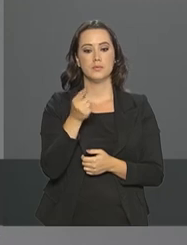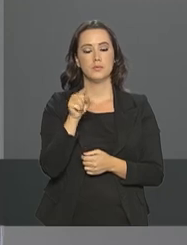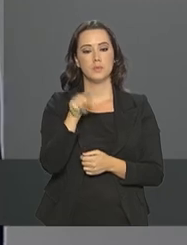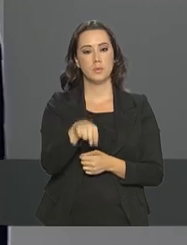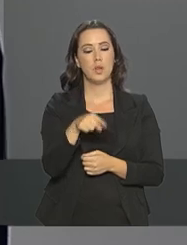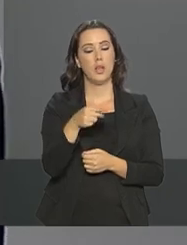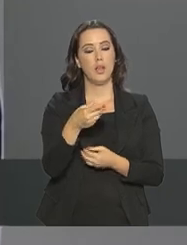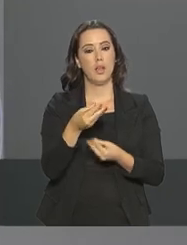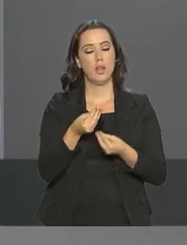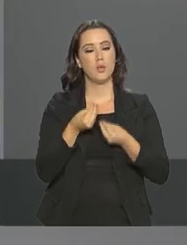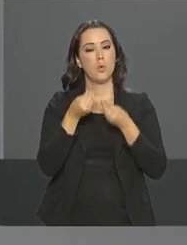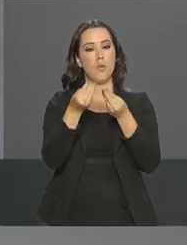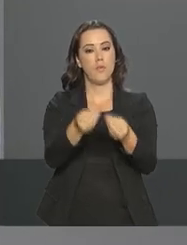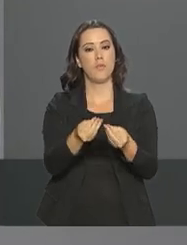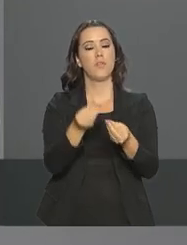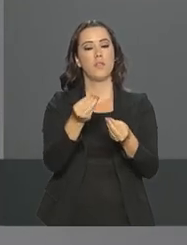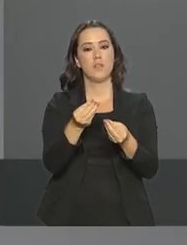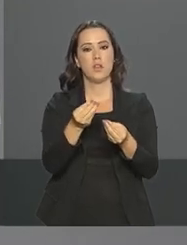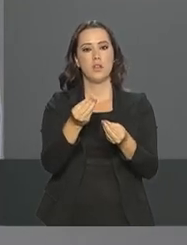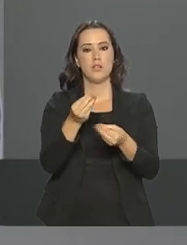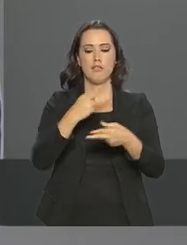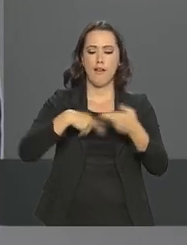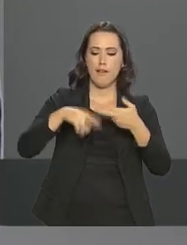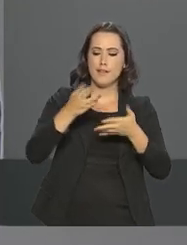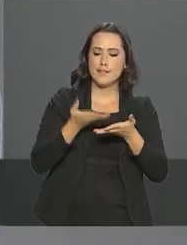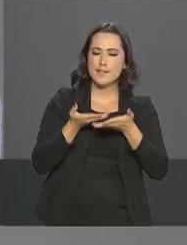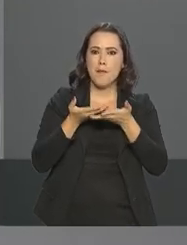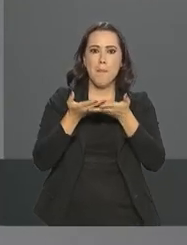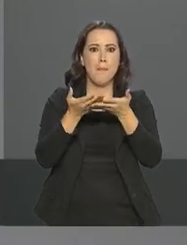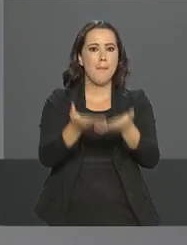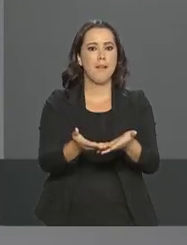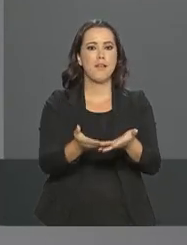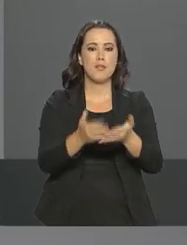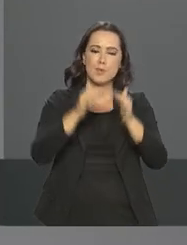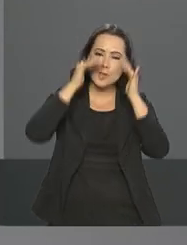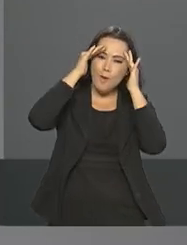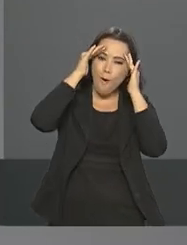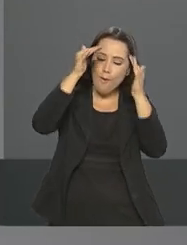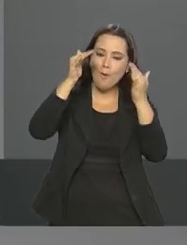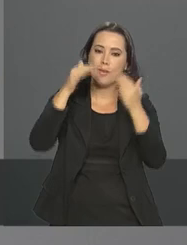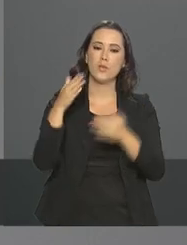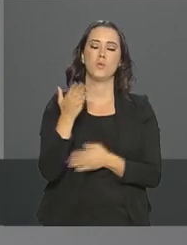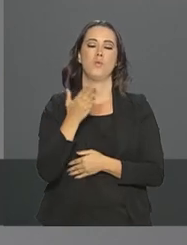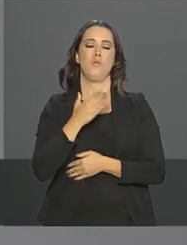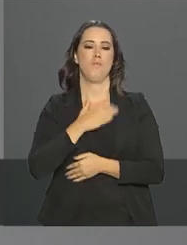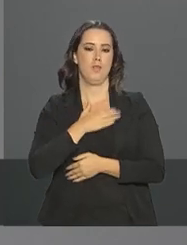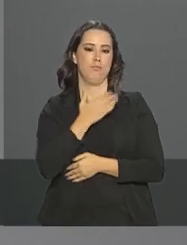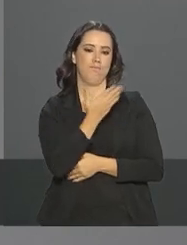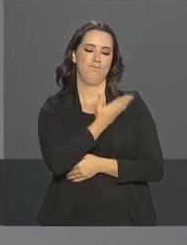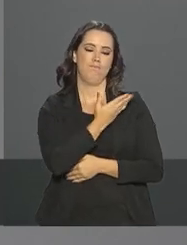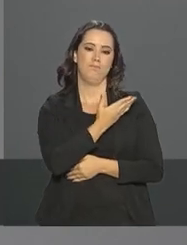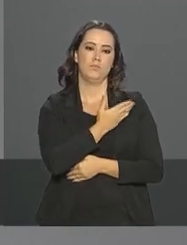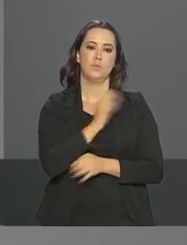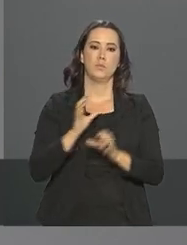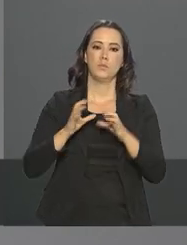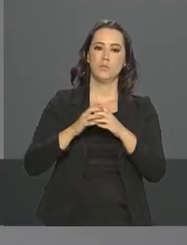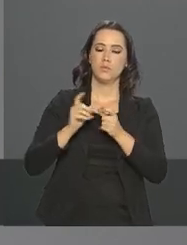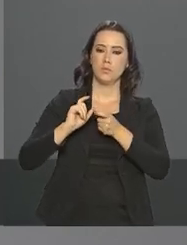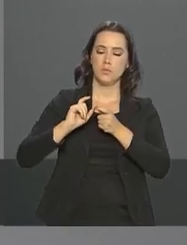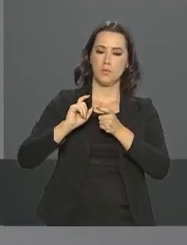prêmio a estamparia com os meus colegas do executivo